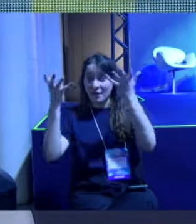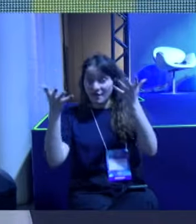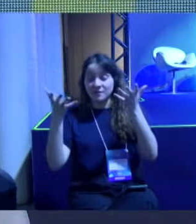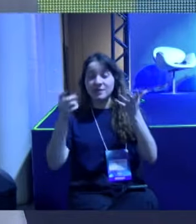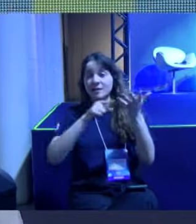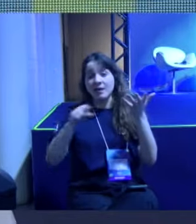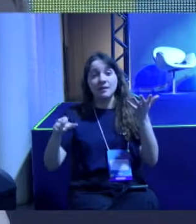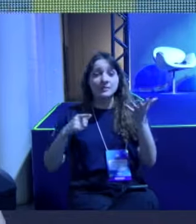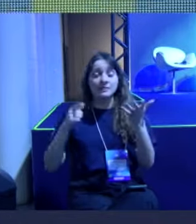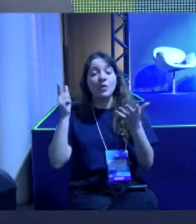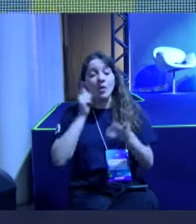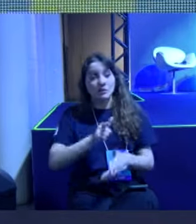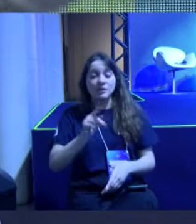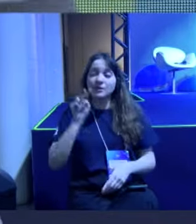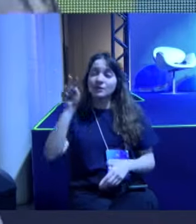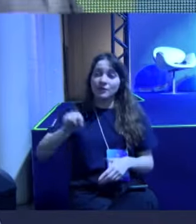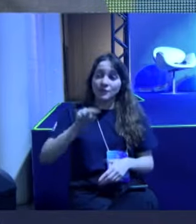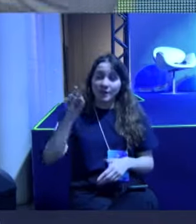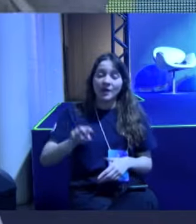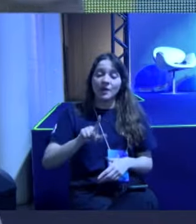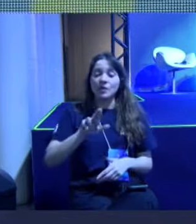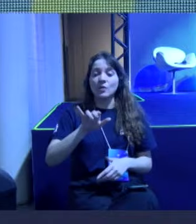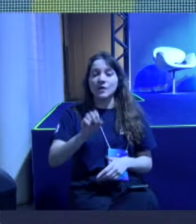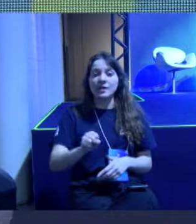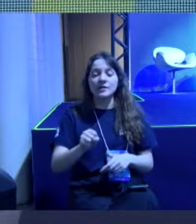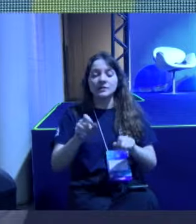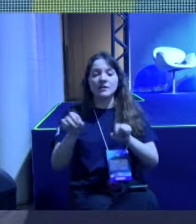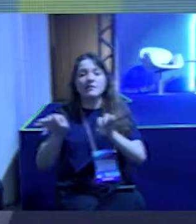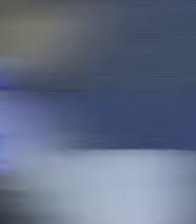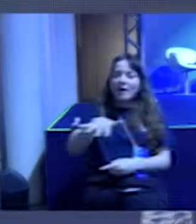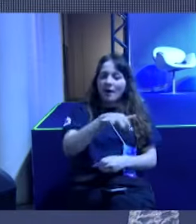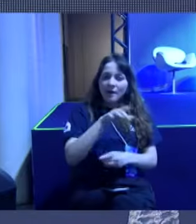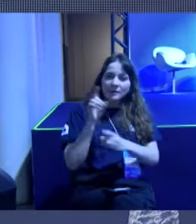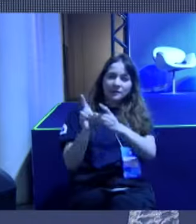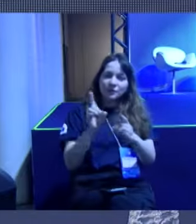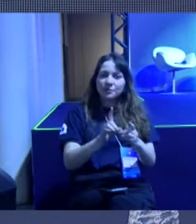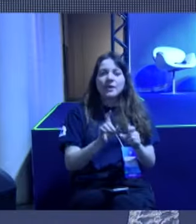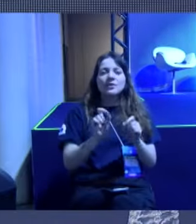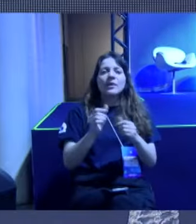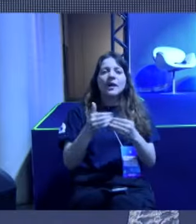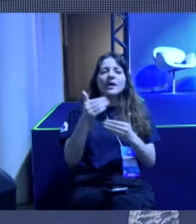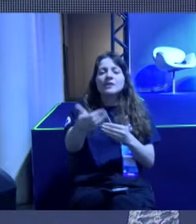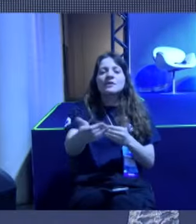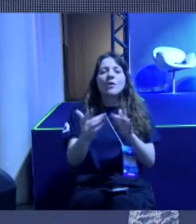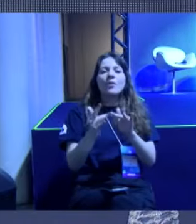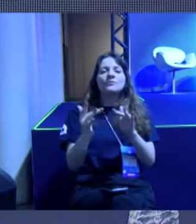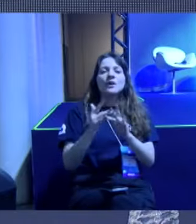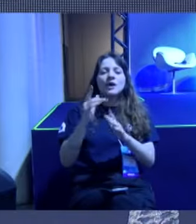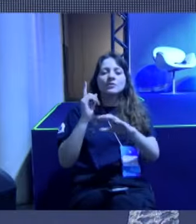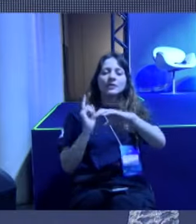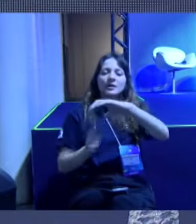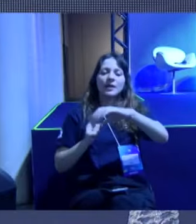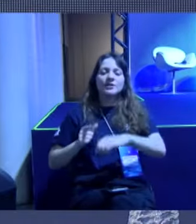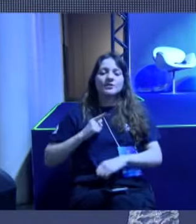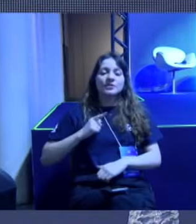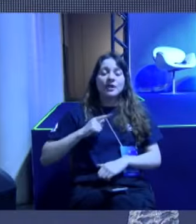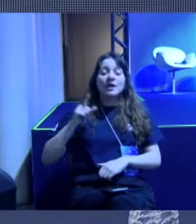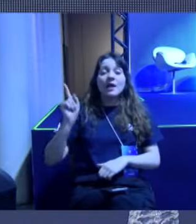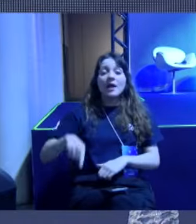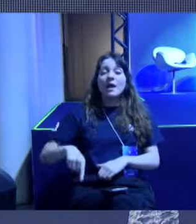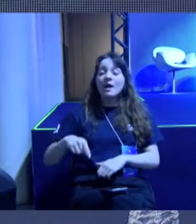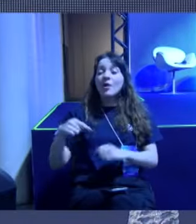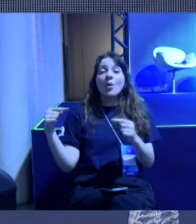eles tiveram, eles conseguiram olhar o Lewis Hamilton fazendo uma pequena entrevista. Quem está na linha de frente, quem tem contato com o cliente, são os olhos e